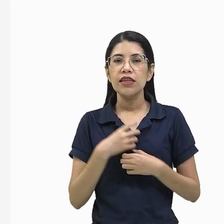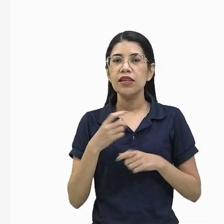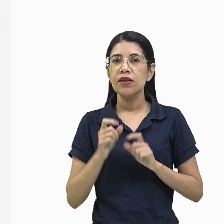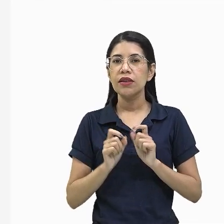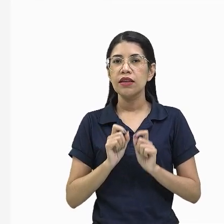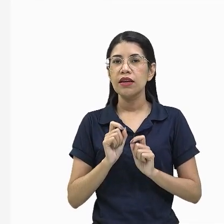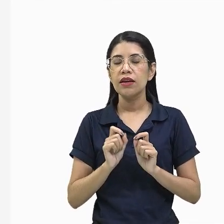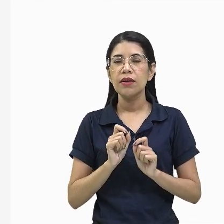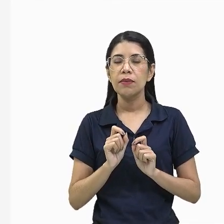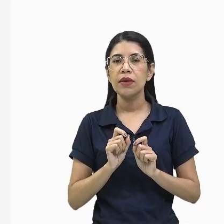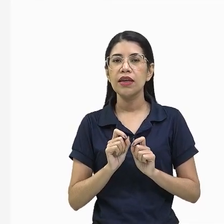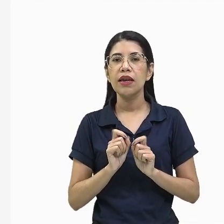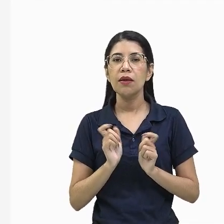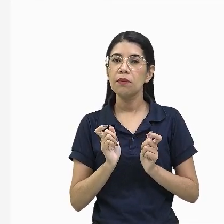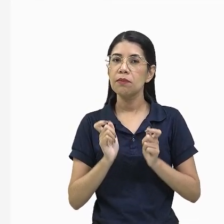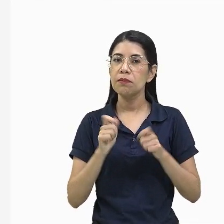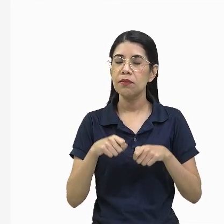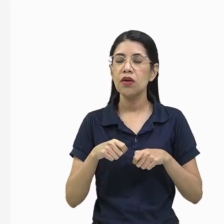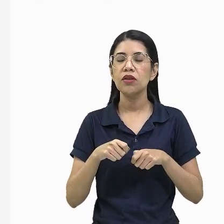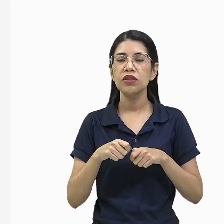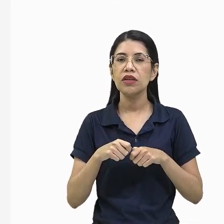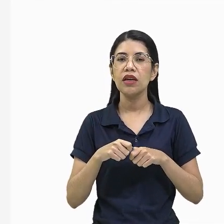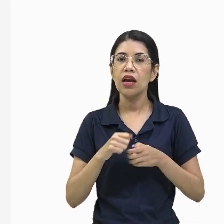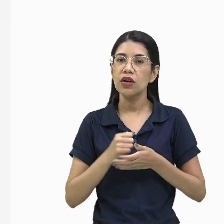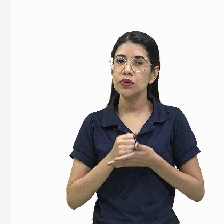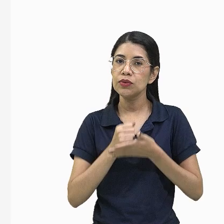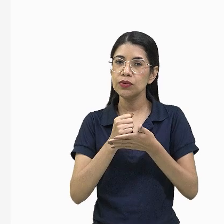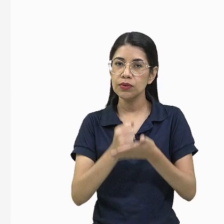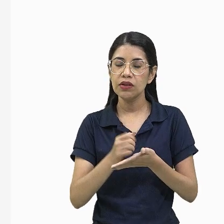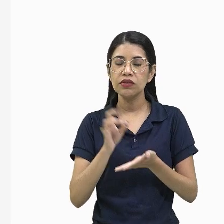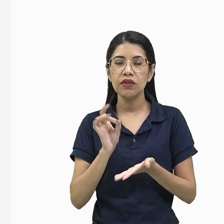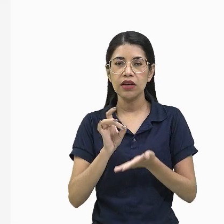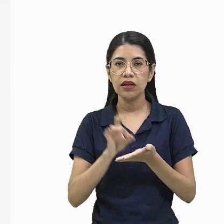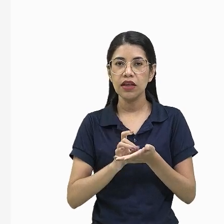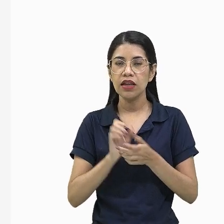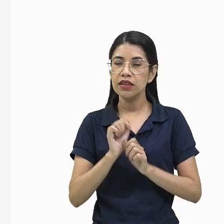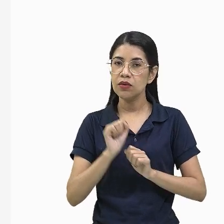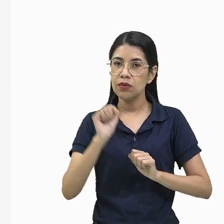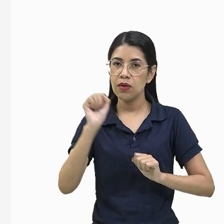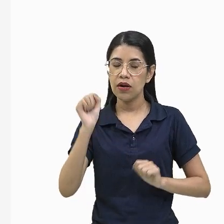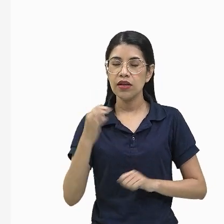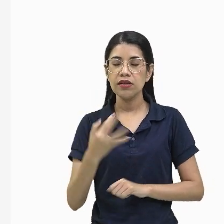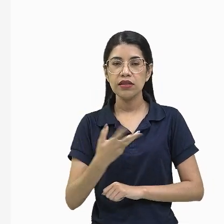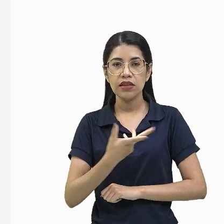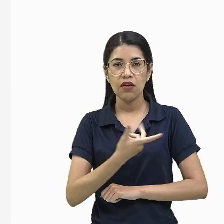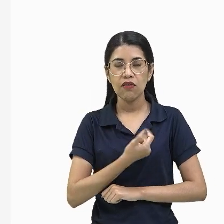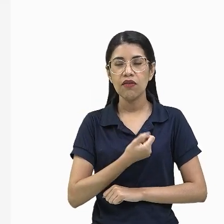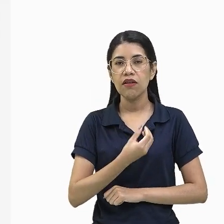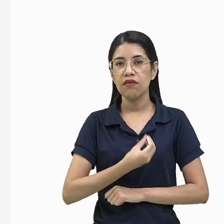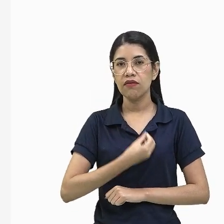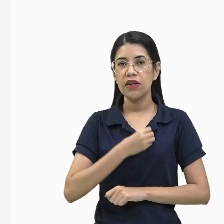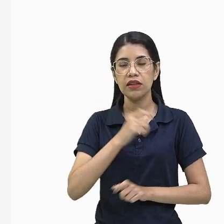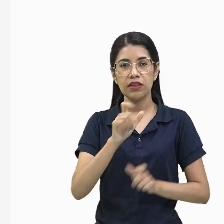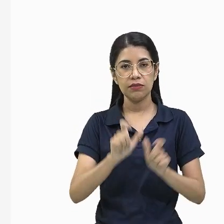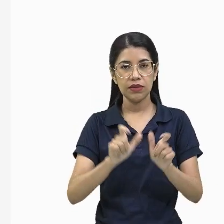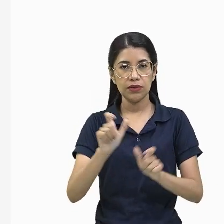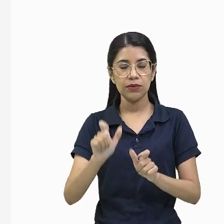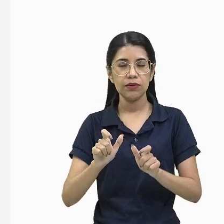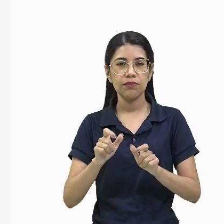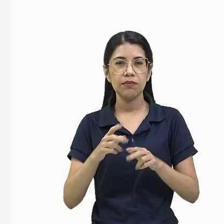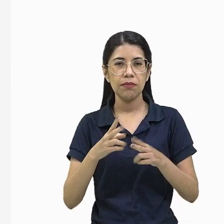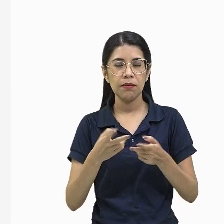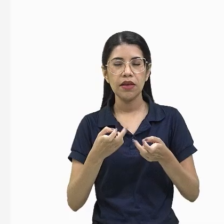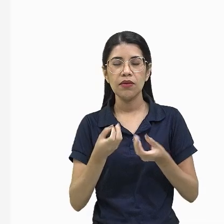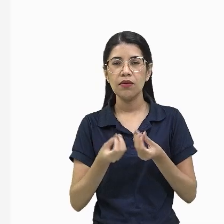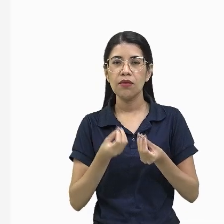para o leitor, de que ele pode ser um herói, de que ele pode ser aquela pessoa que irá salvar a vida da outra pessoa. Olha a ideia